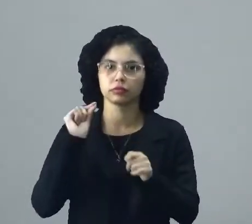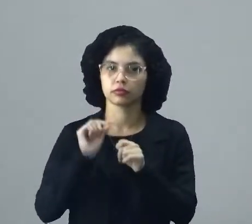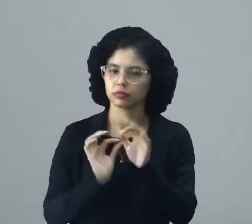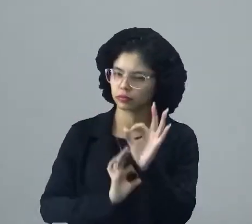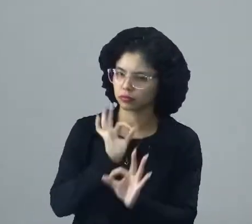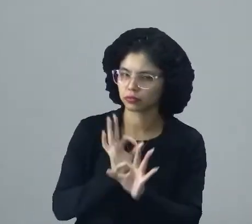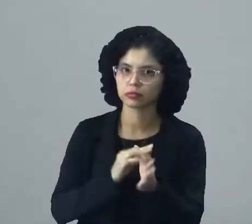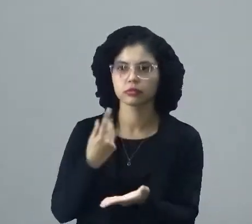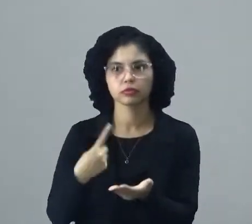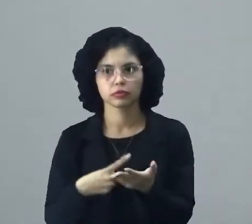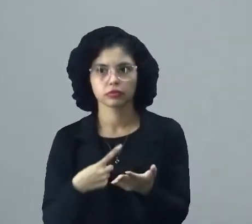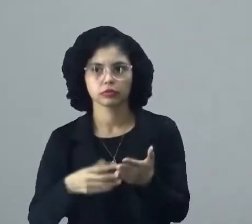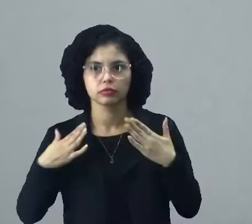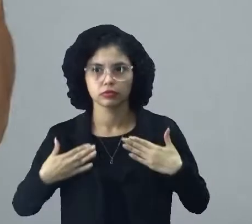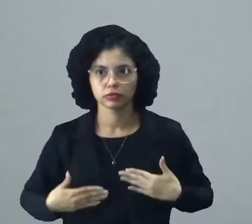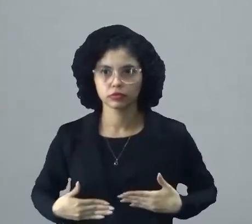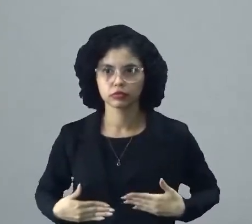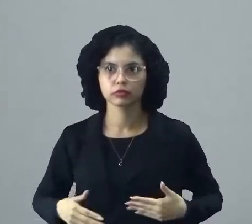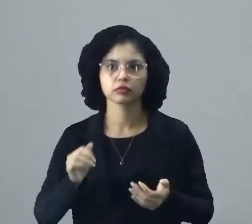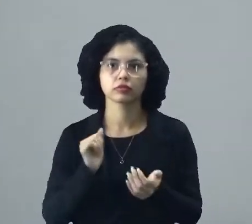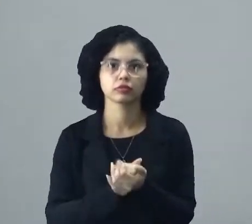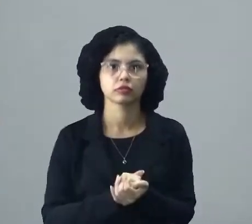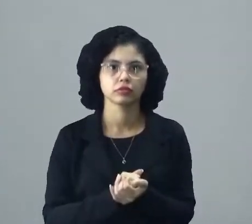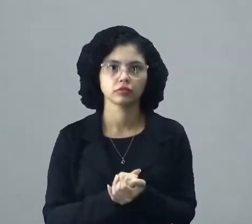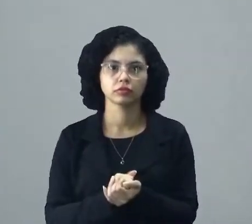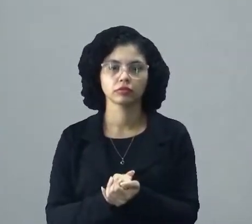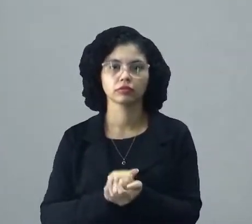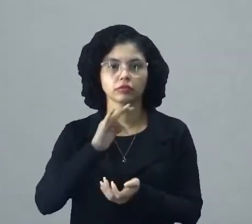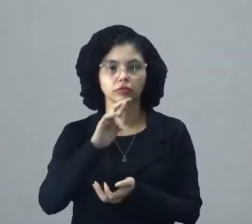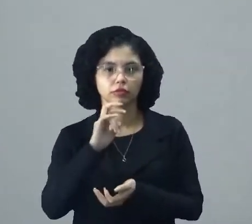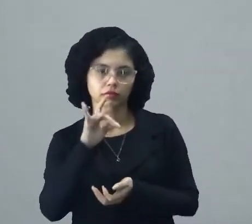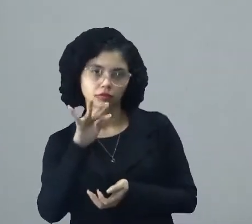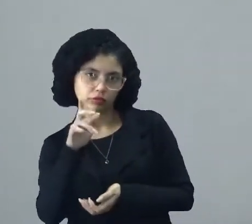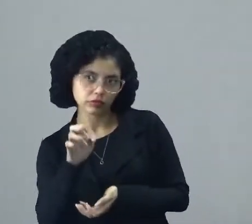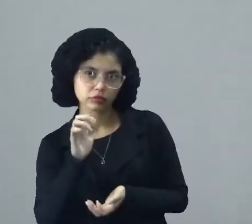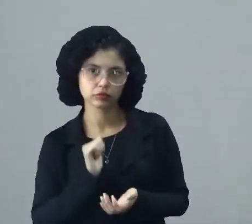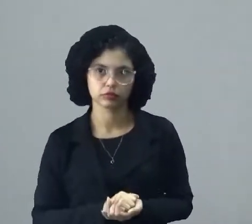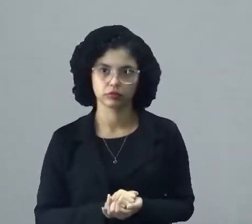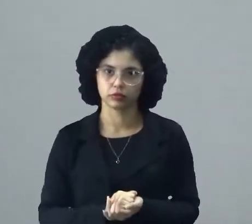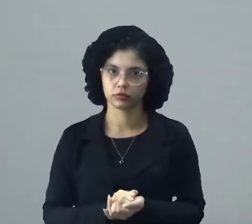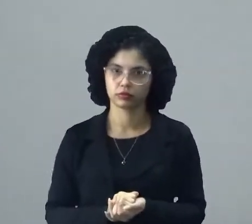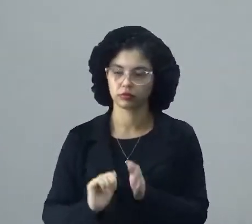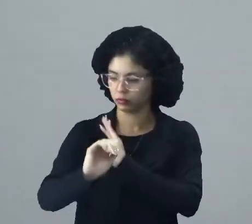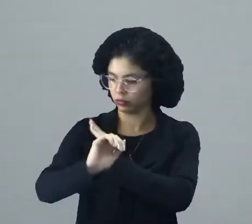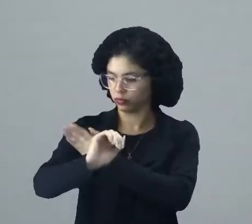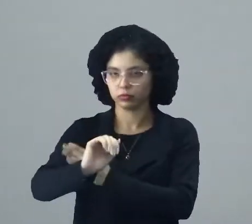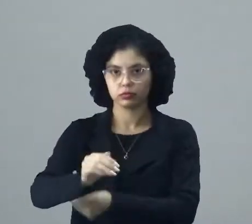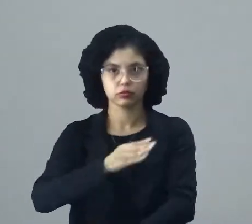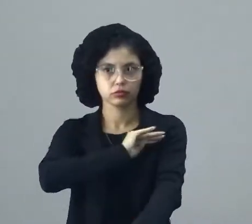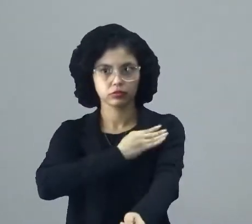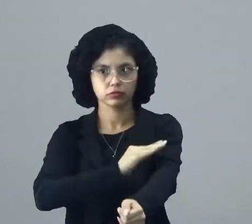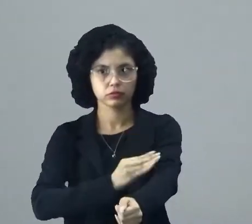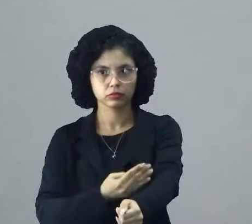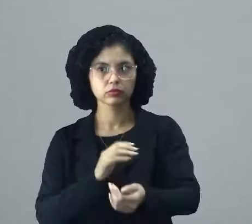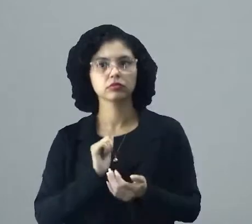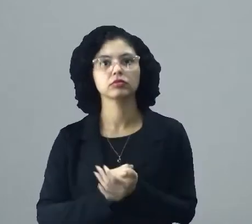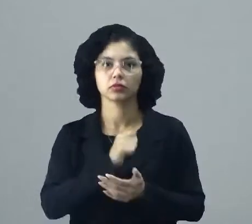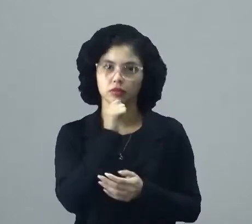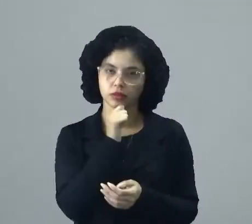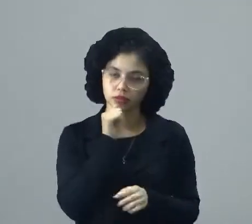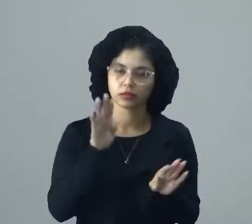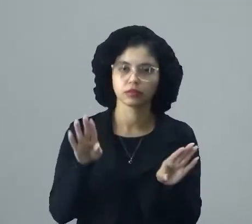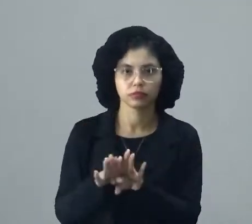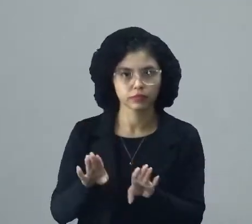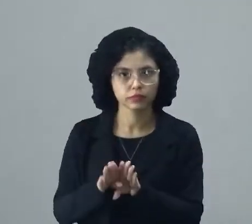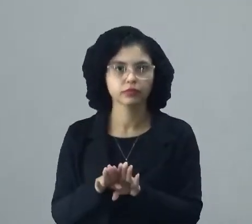ajustando. O condicionamento físico dele, a corporeidade dele A musculatura foi se ajustando, se adequando para